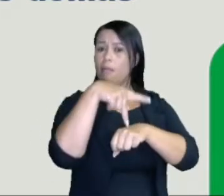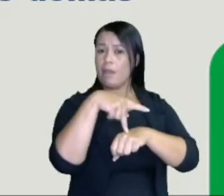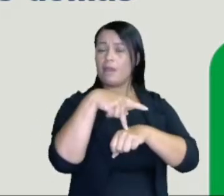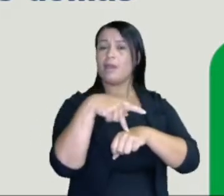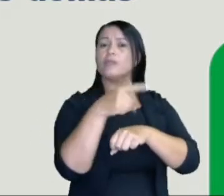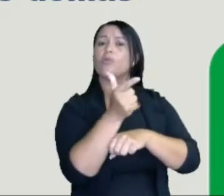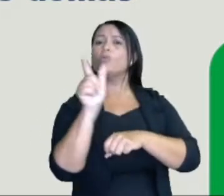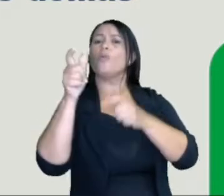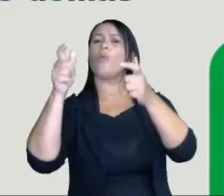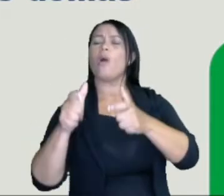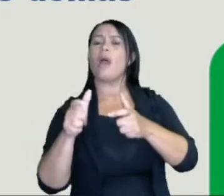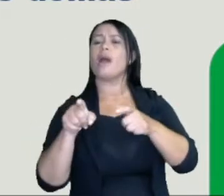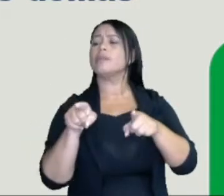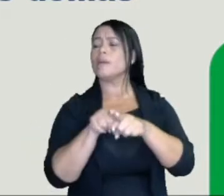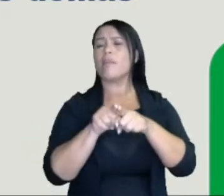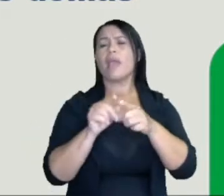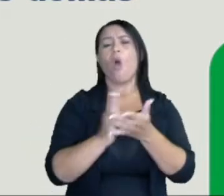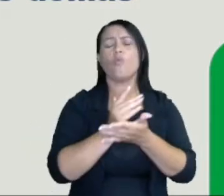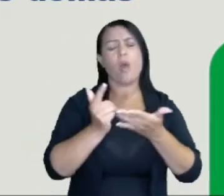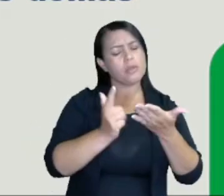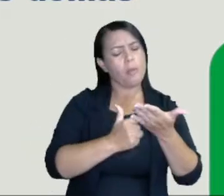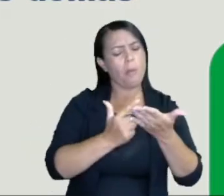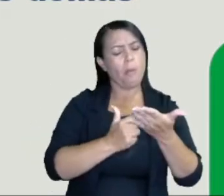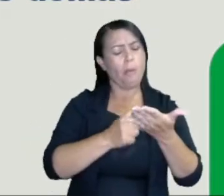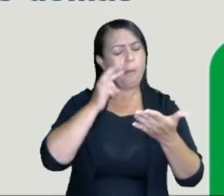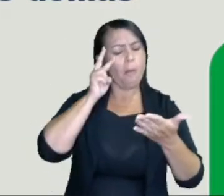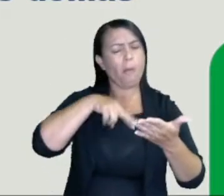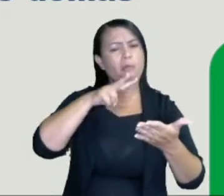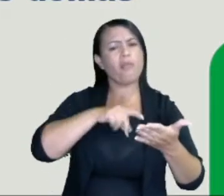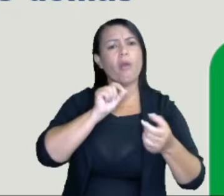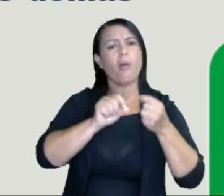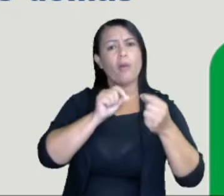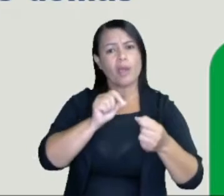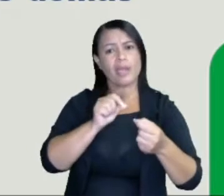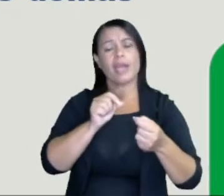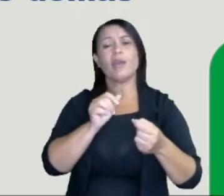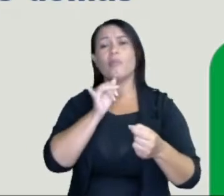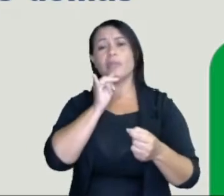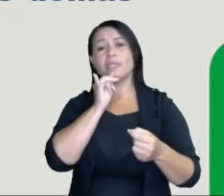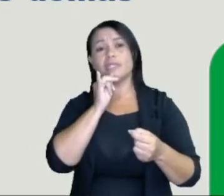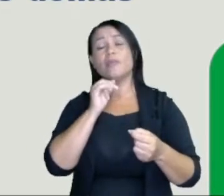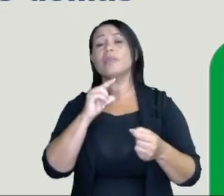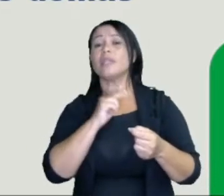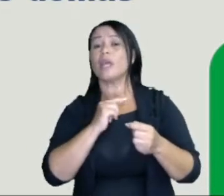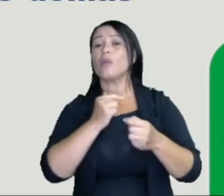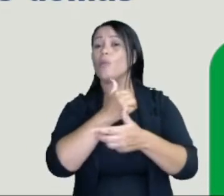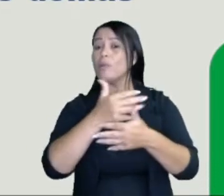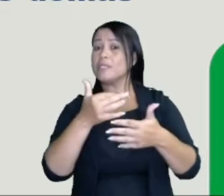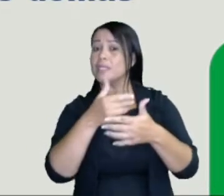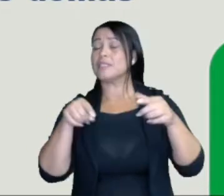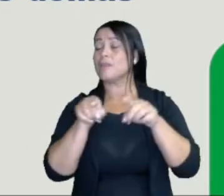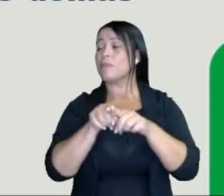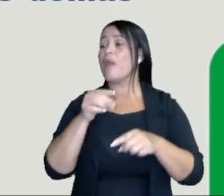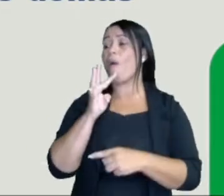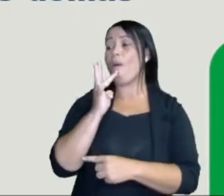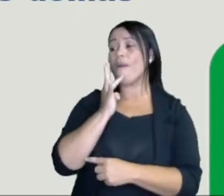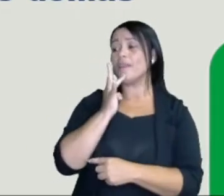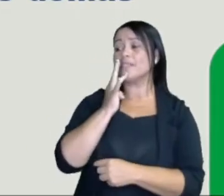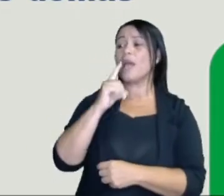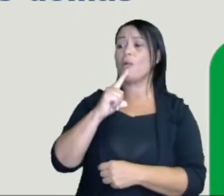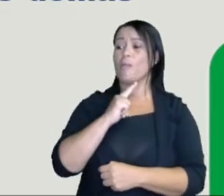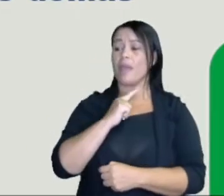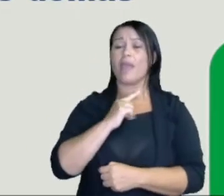remoto, por cuyas páginas te podías perder igual que por entre las calles de una ciudad desconocida.